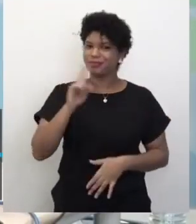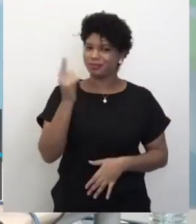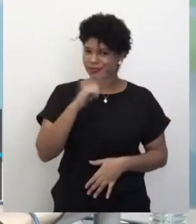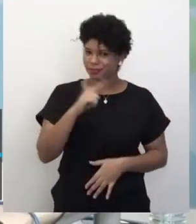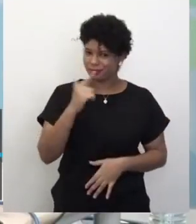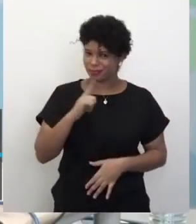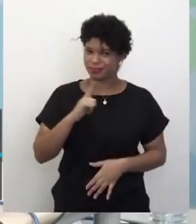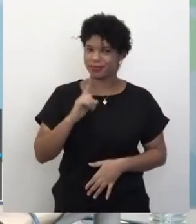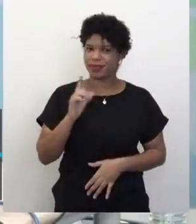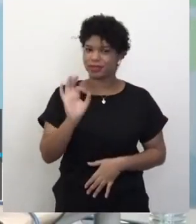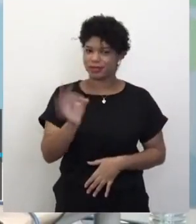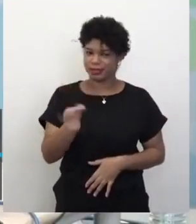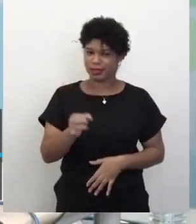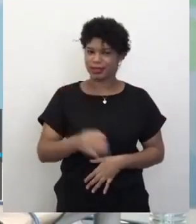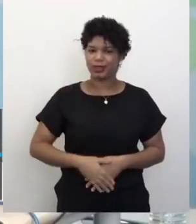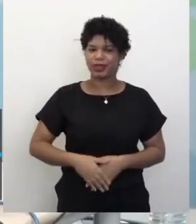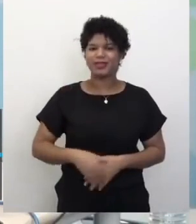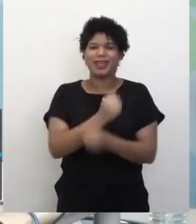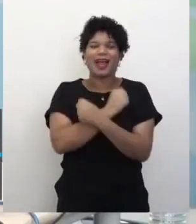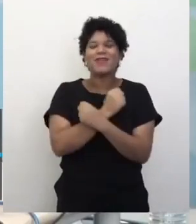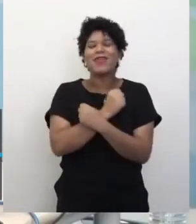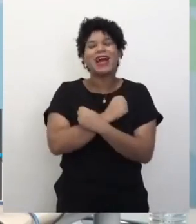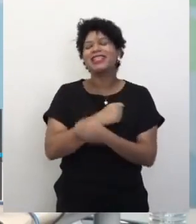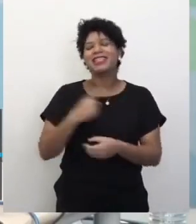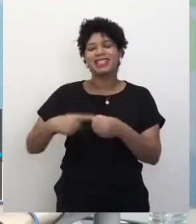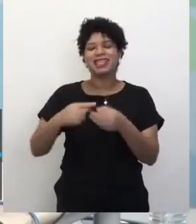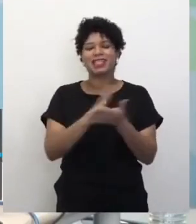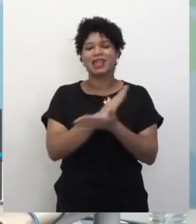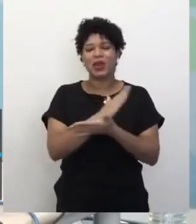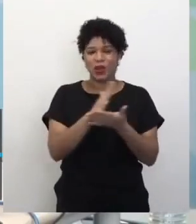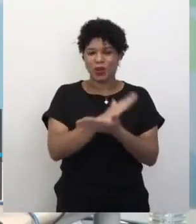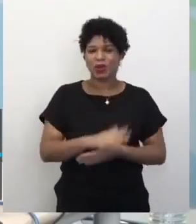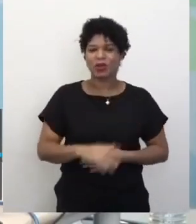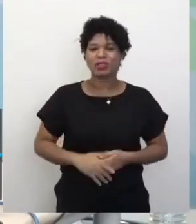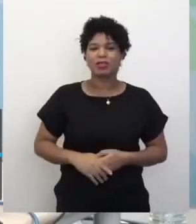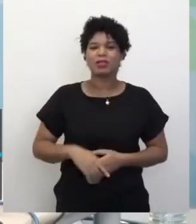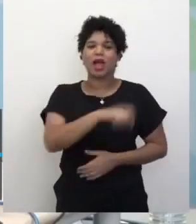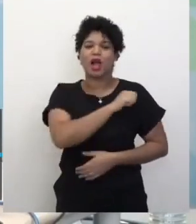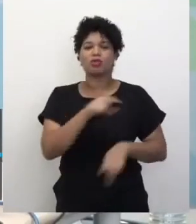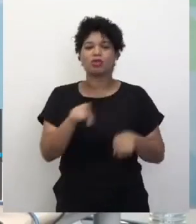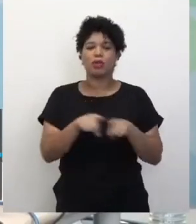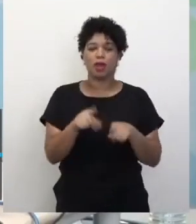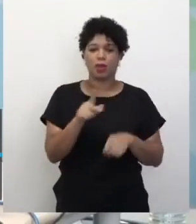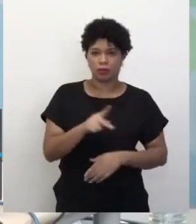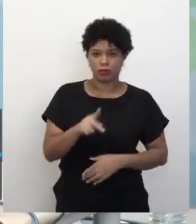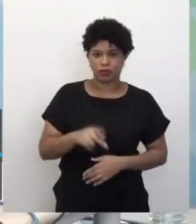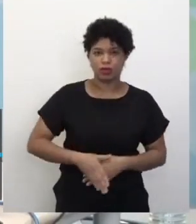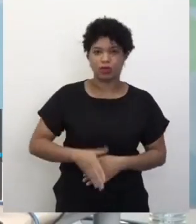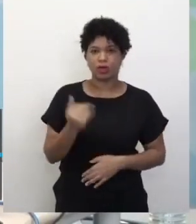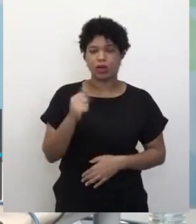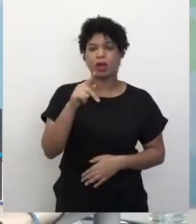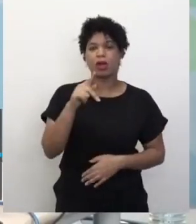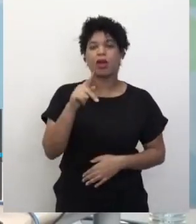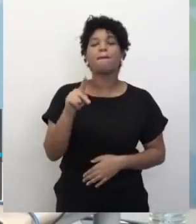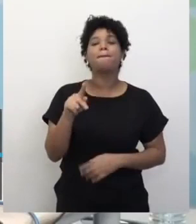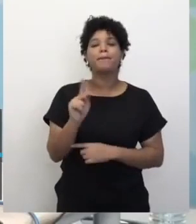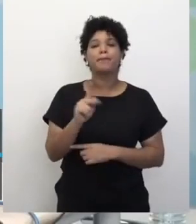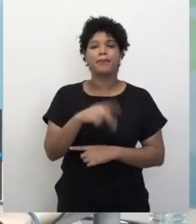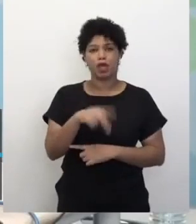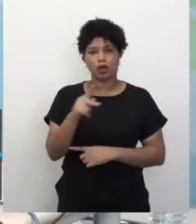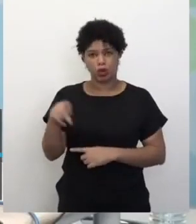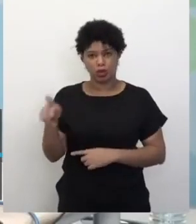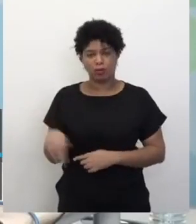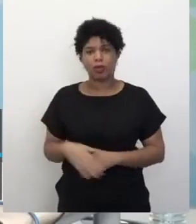relacionar direitinho. Então, vou mandar abraço aí para algumas cidades, seus alunos e professores, claro. Então, vamos lá, pessoal de Peruíbe, de Dourado,